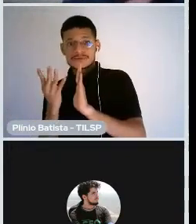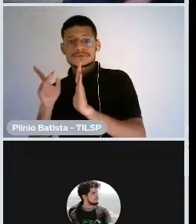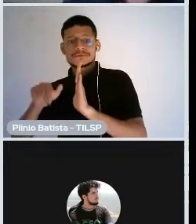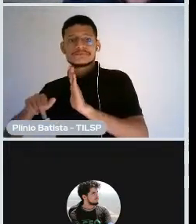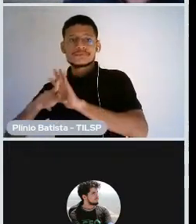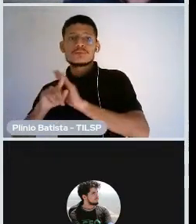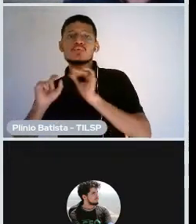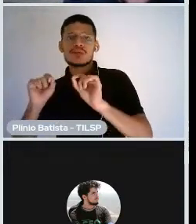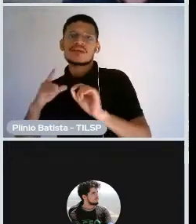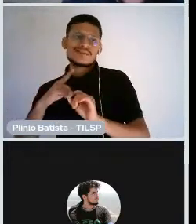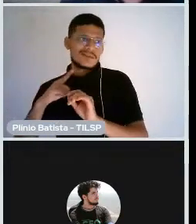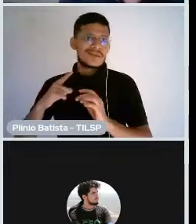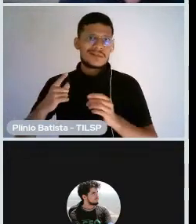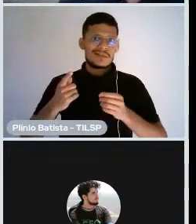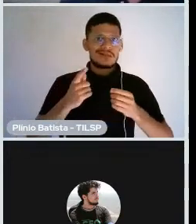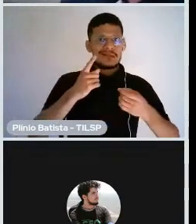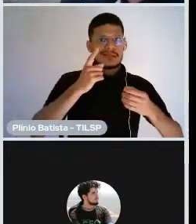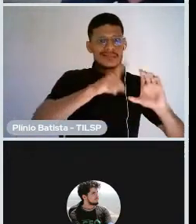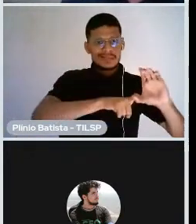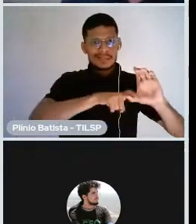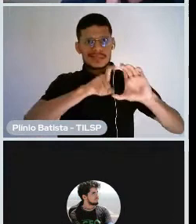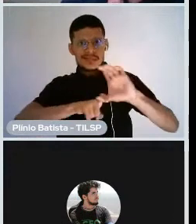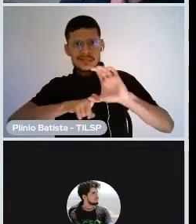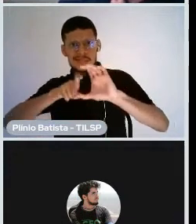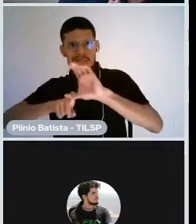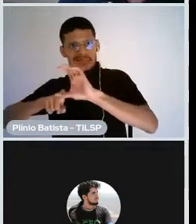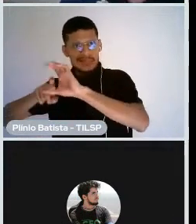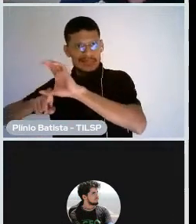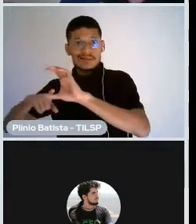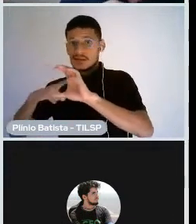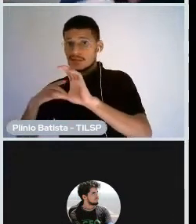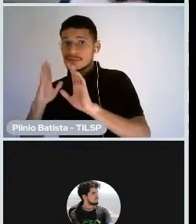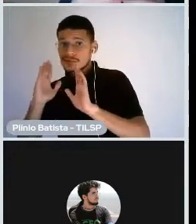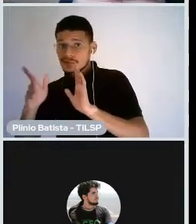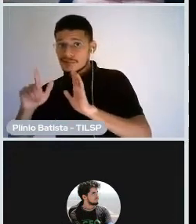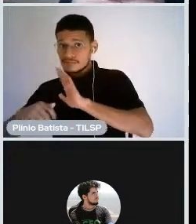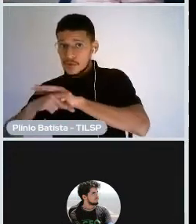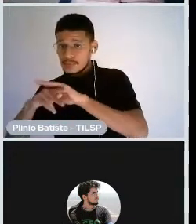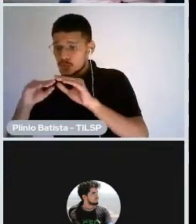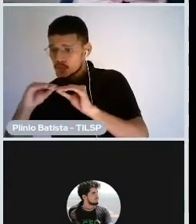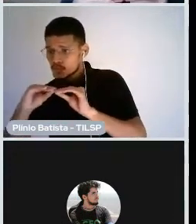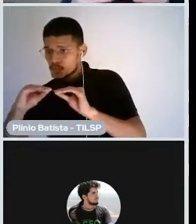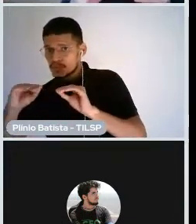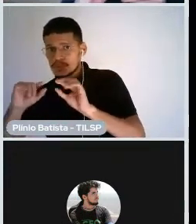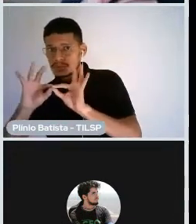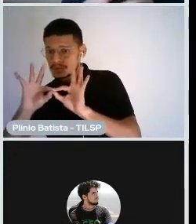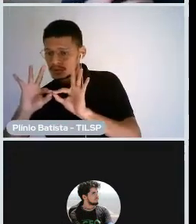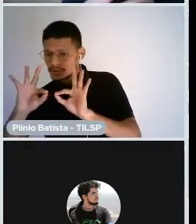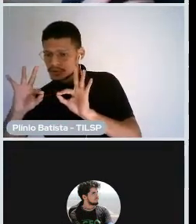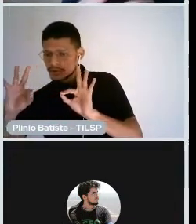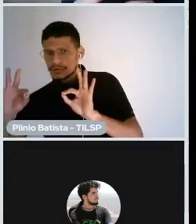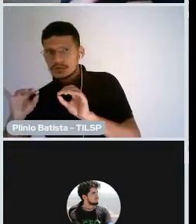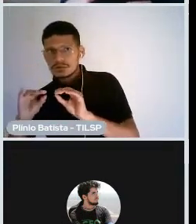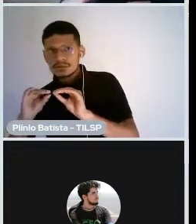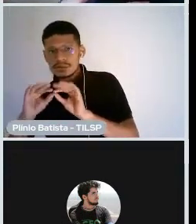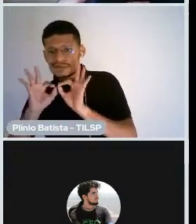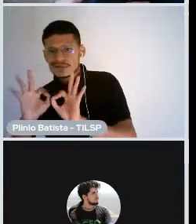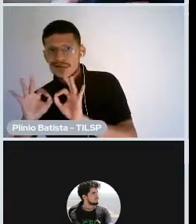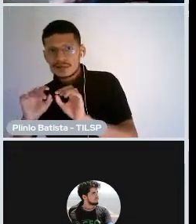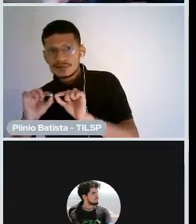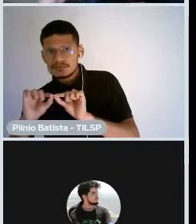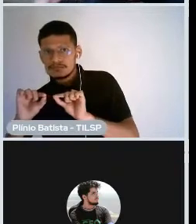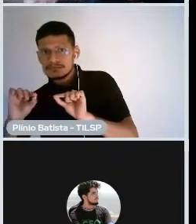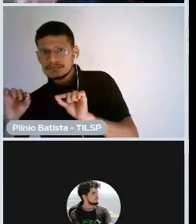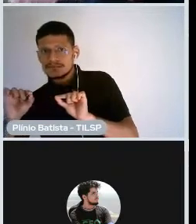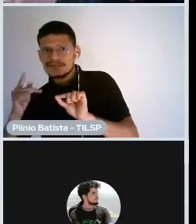consequência da outra, né? Na fase 4 a gente já tem uma estabilização da população. A população começa a entrar em